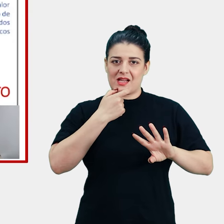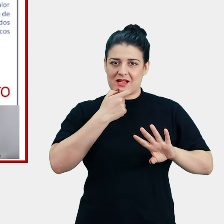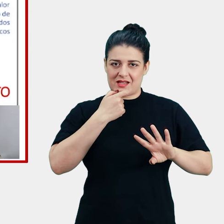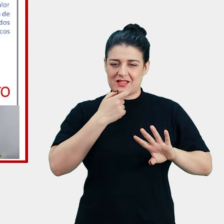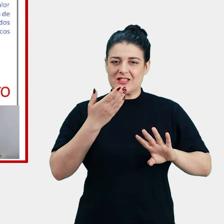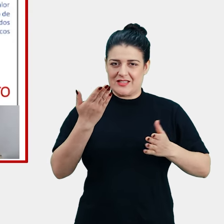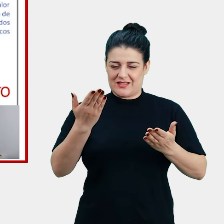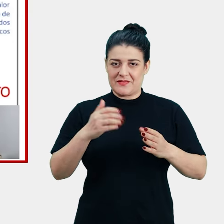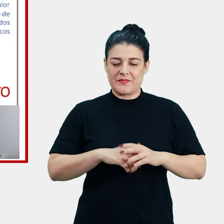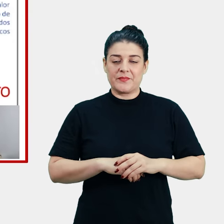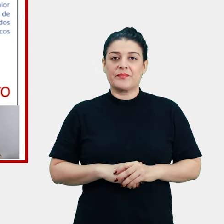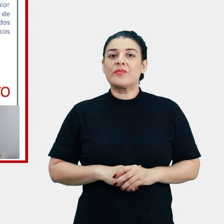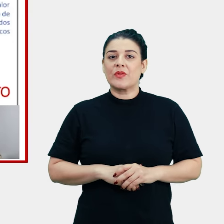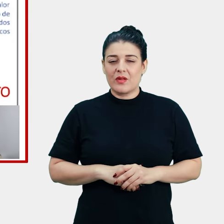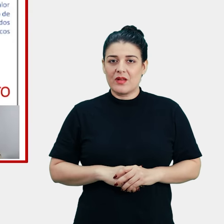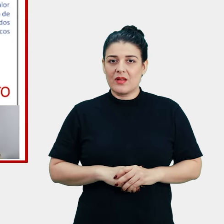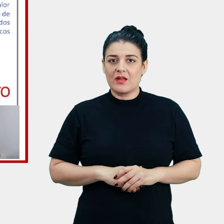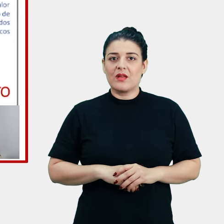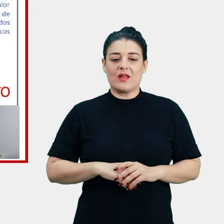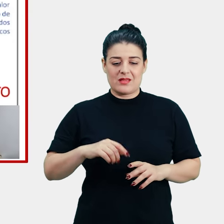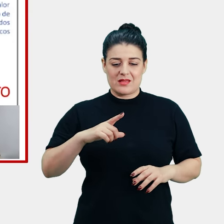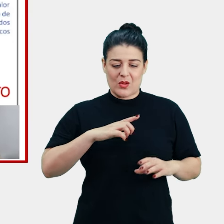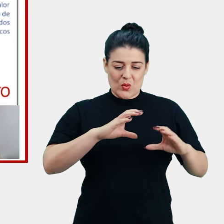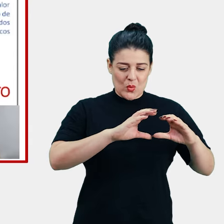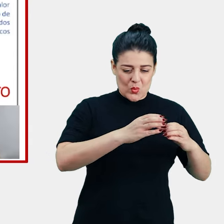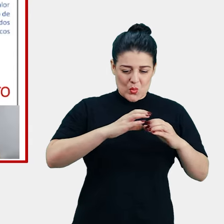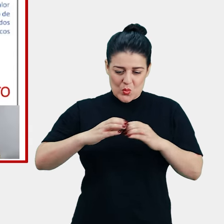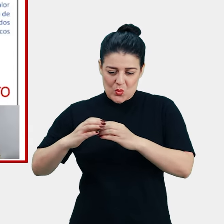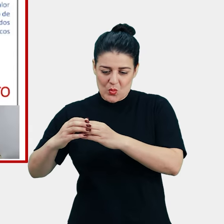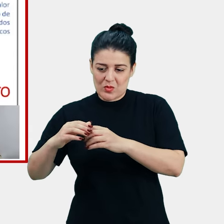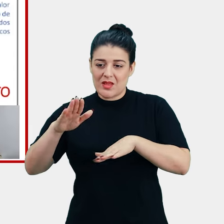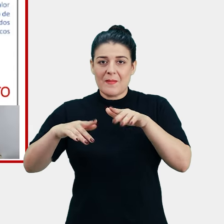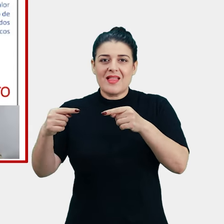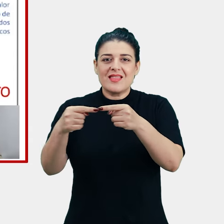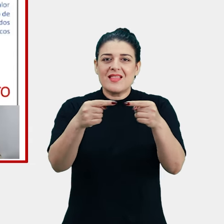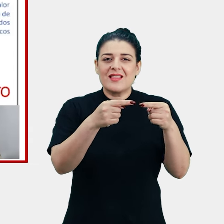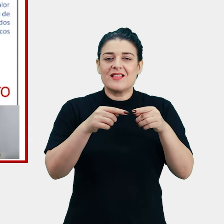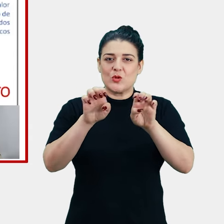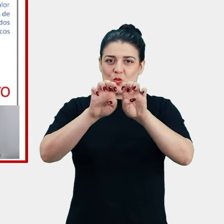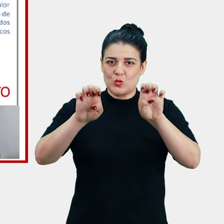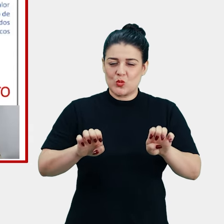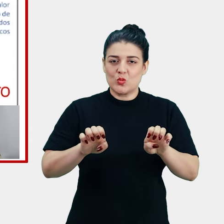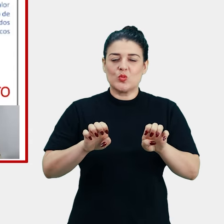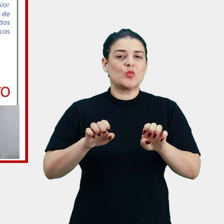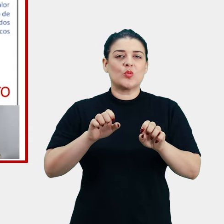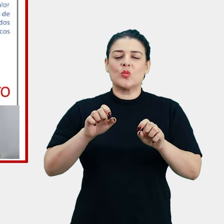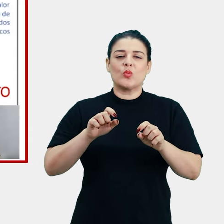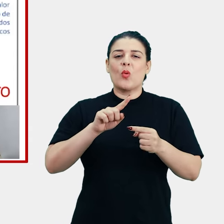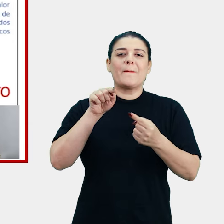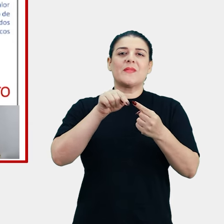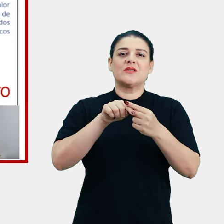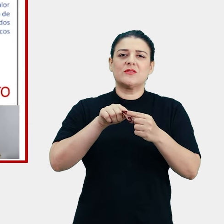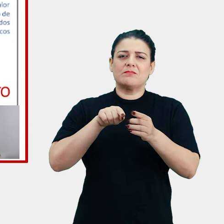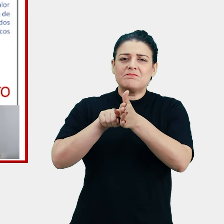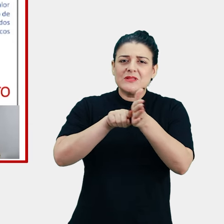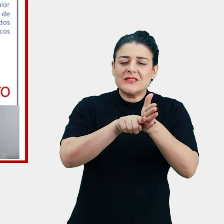molecular network, agrupam os íons, né, de acordo com a similaridade estrutural, buscando ali substâncias